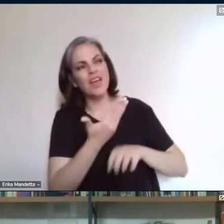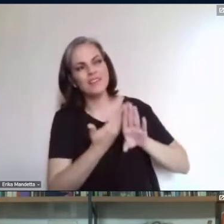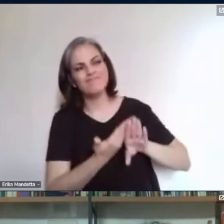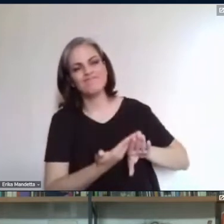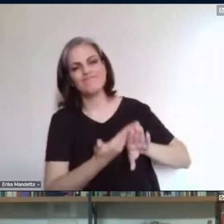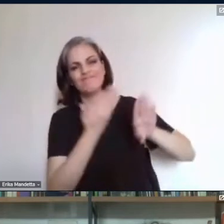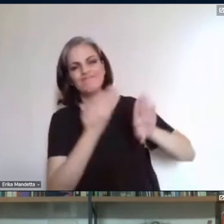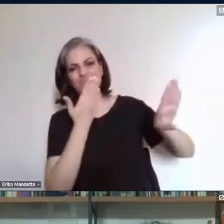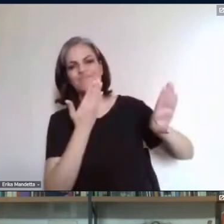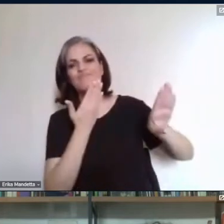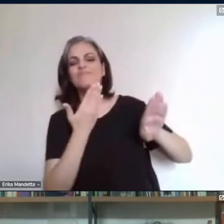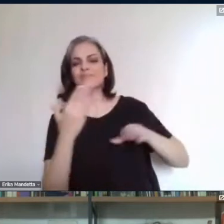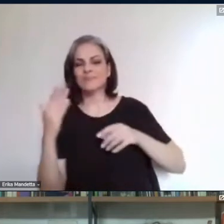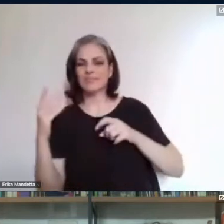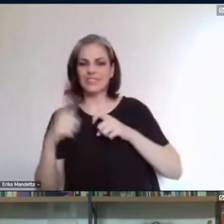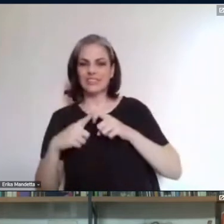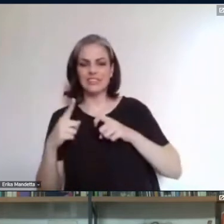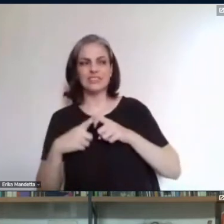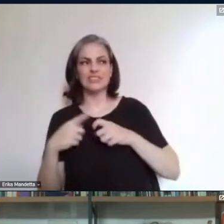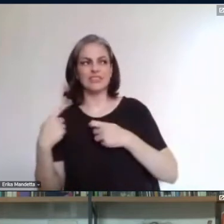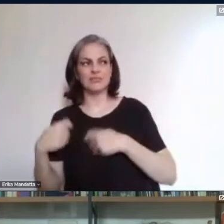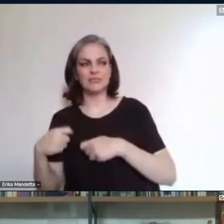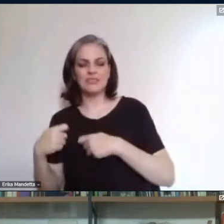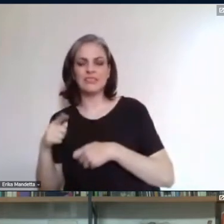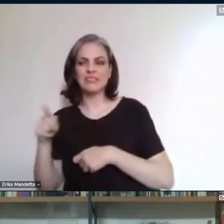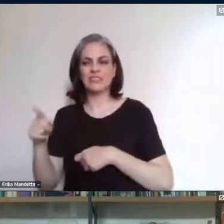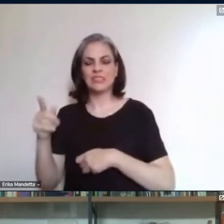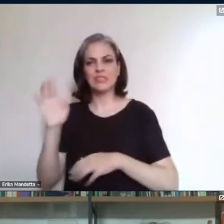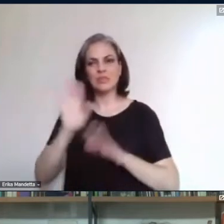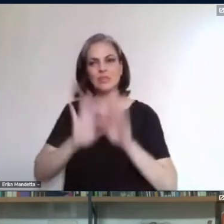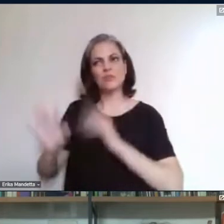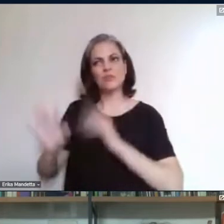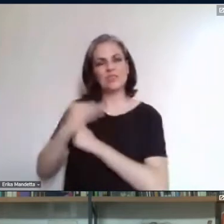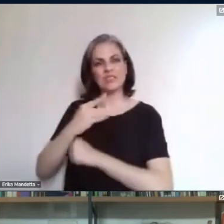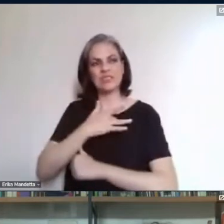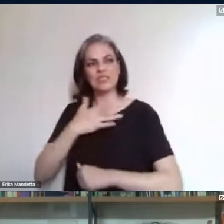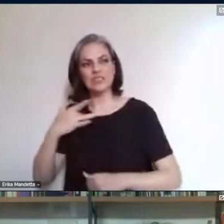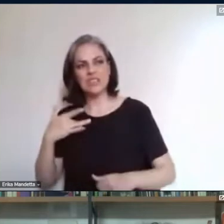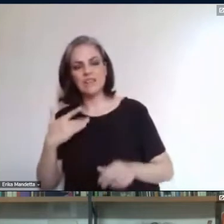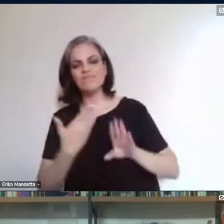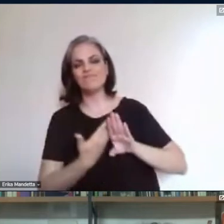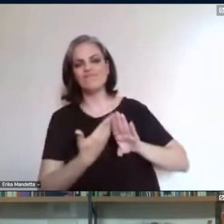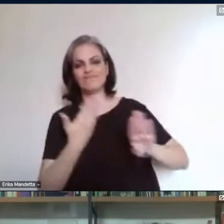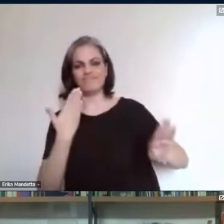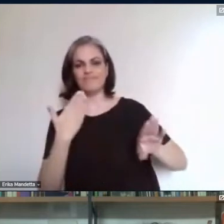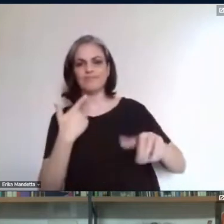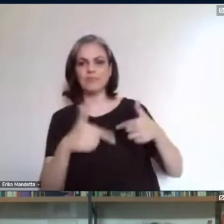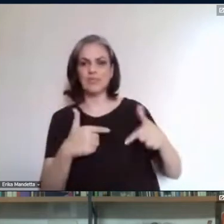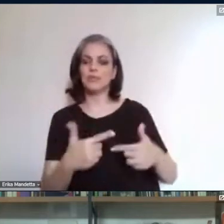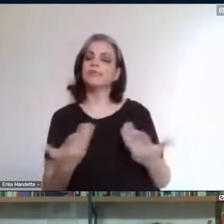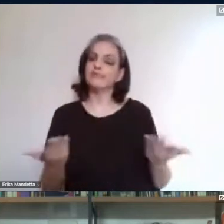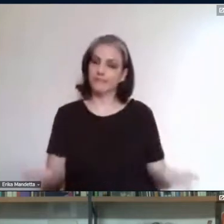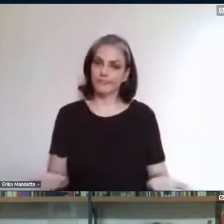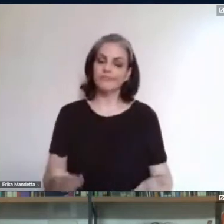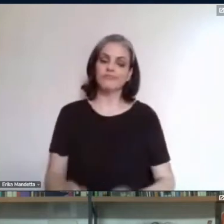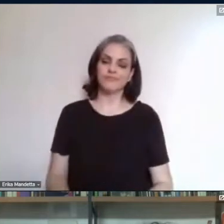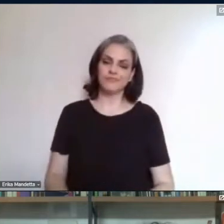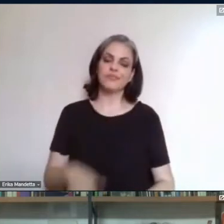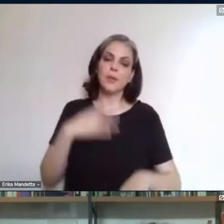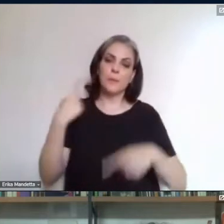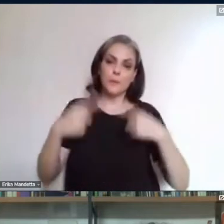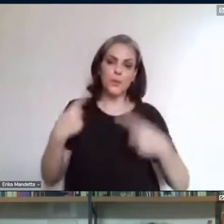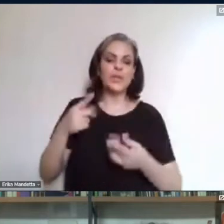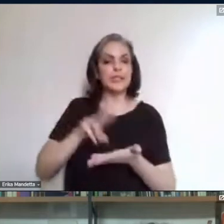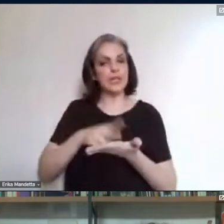estão com a saúde comprometida, então, eu acho que faz parte também da política de tradução, ainda que seja a questão